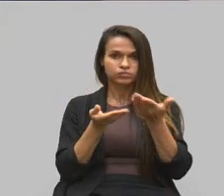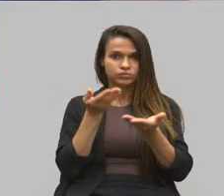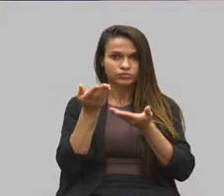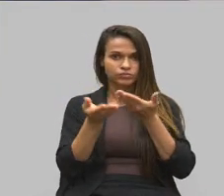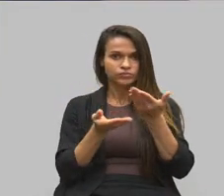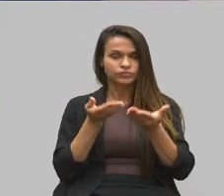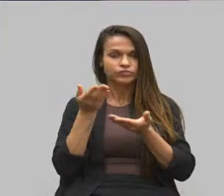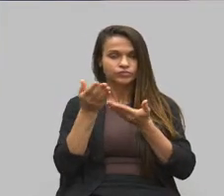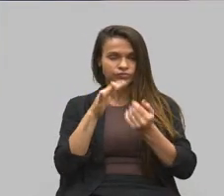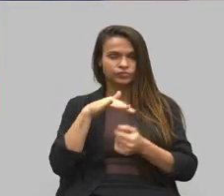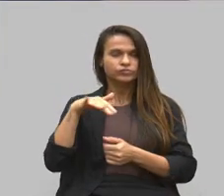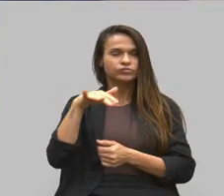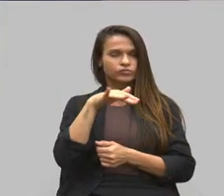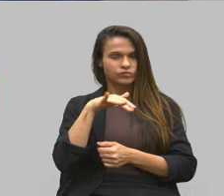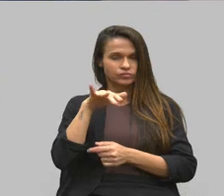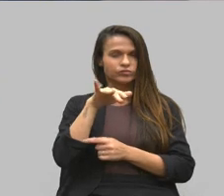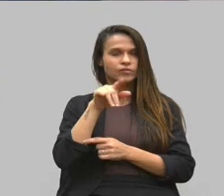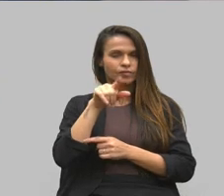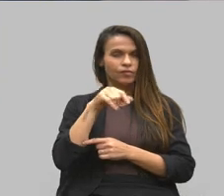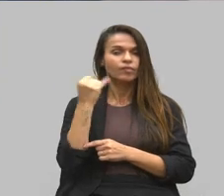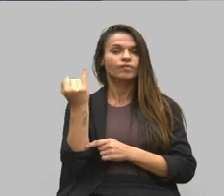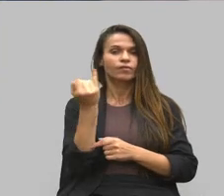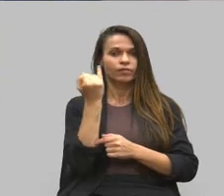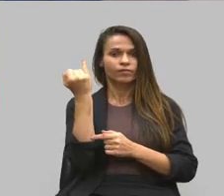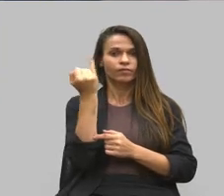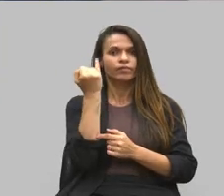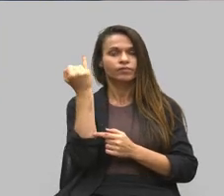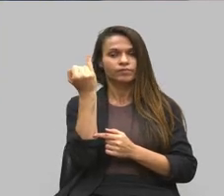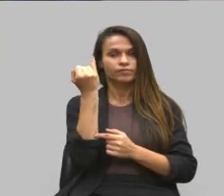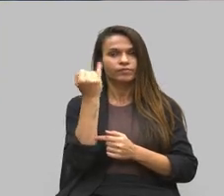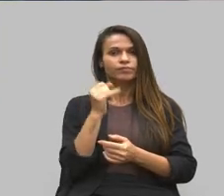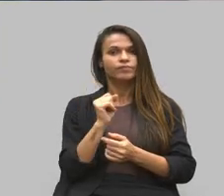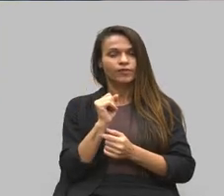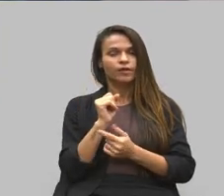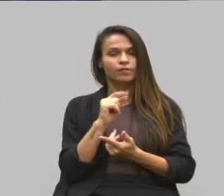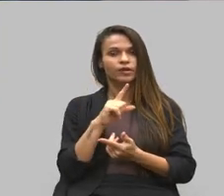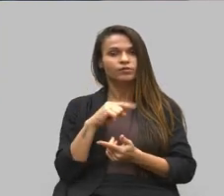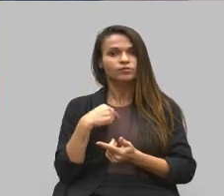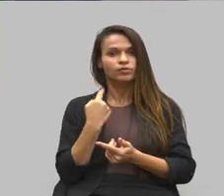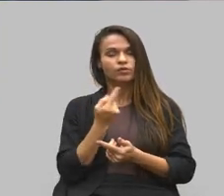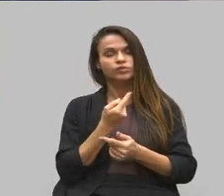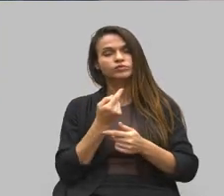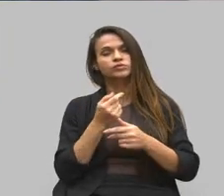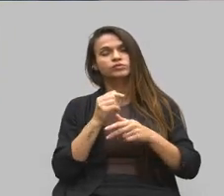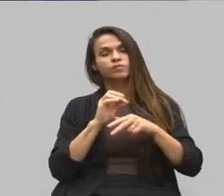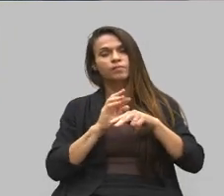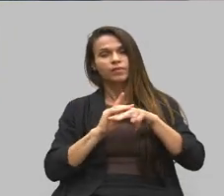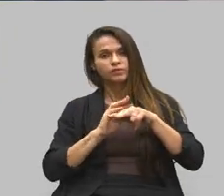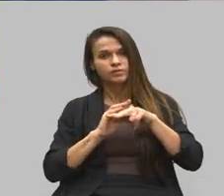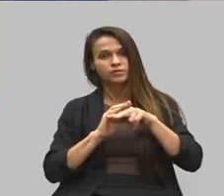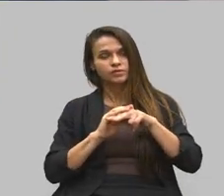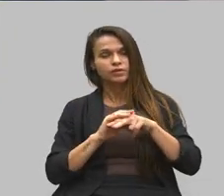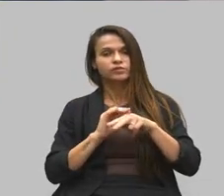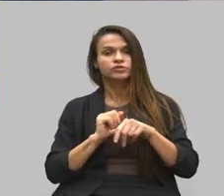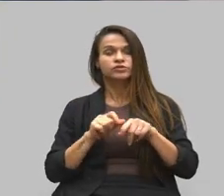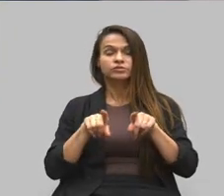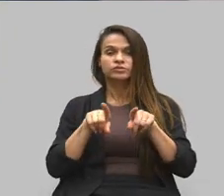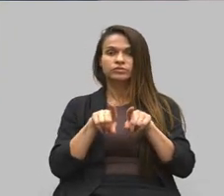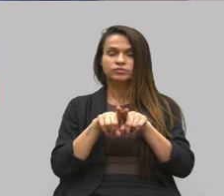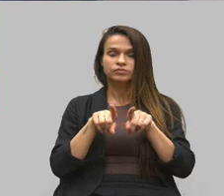de extrema importância para os nossos pacientes além desse trabalho na